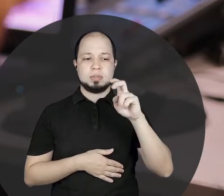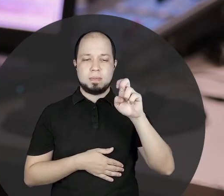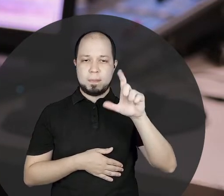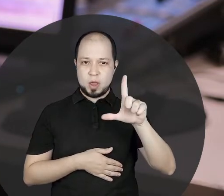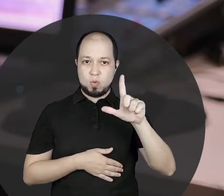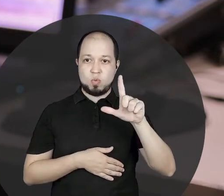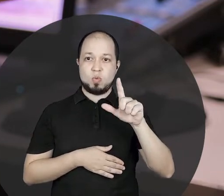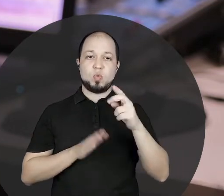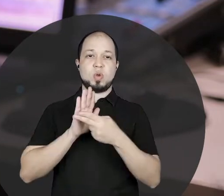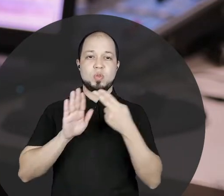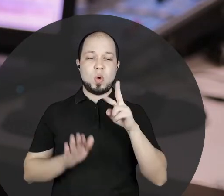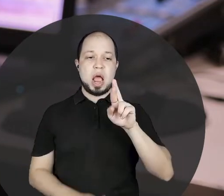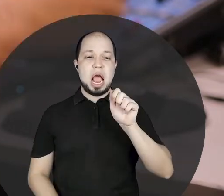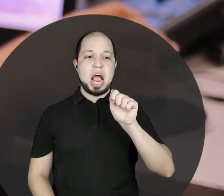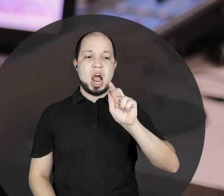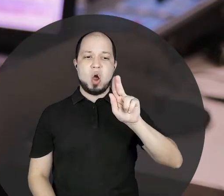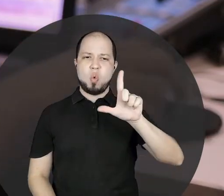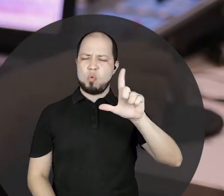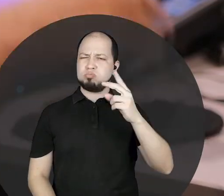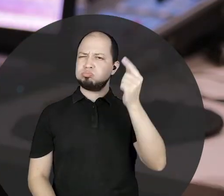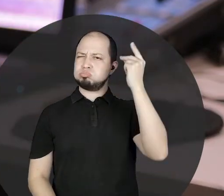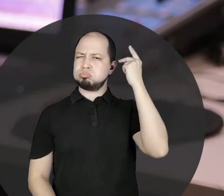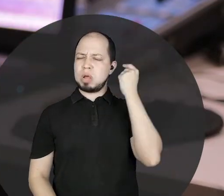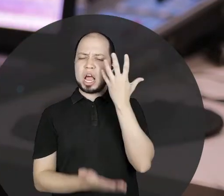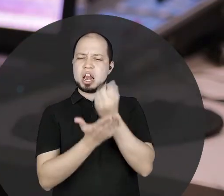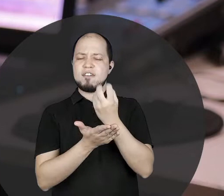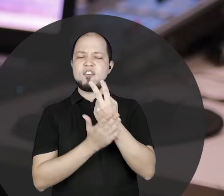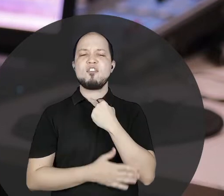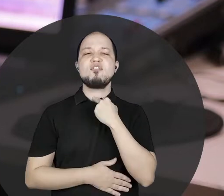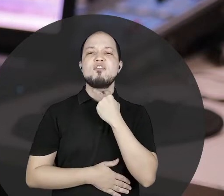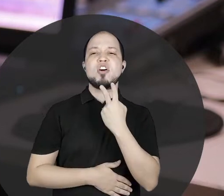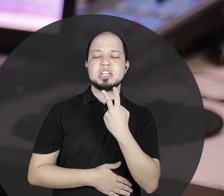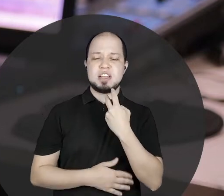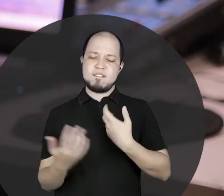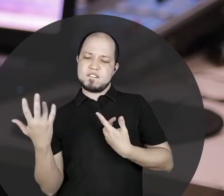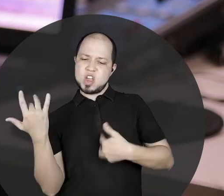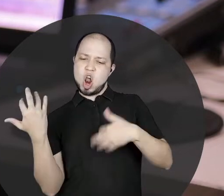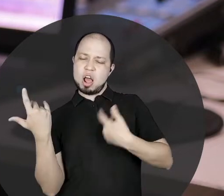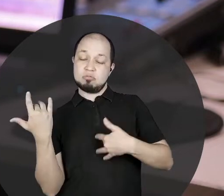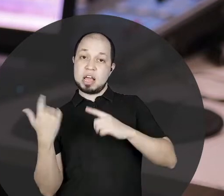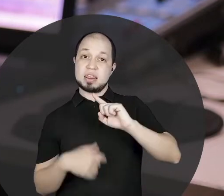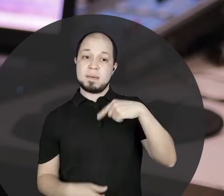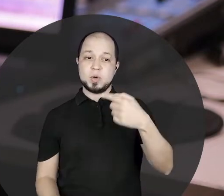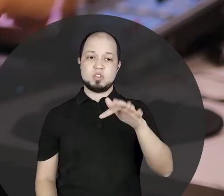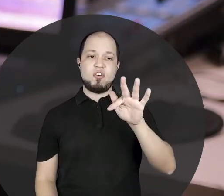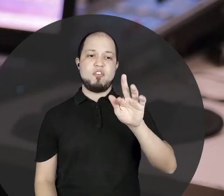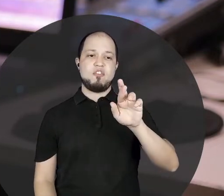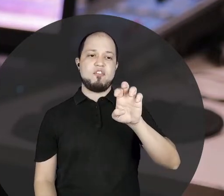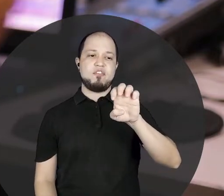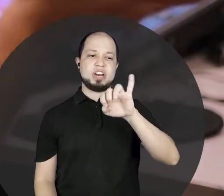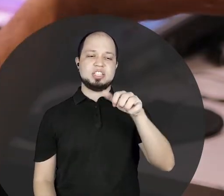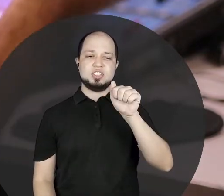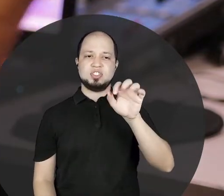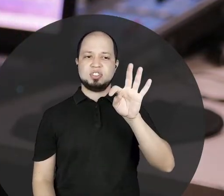tinha gravado só voz e violão, e tempos depois o Frejá, acho que puxou esse bonde aí para poder pegar essa gravação e